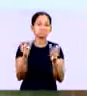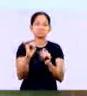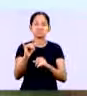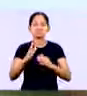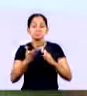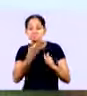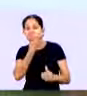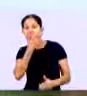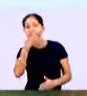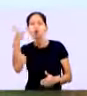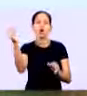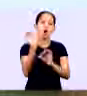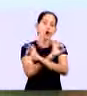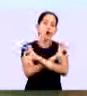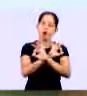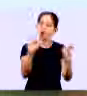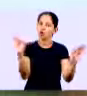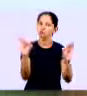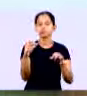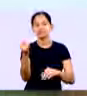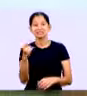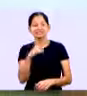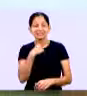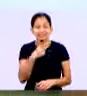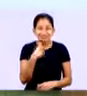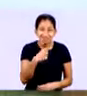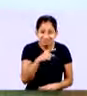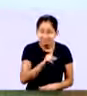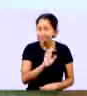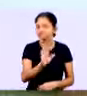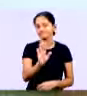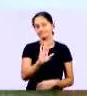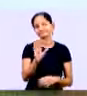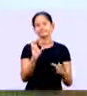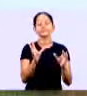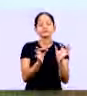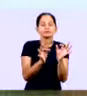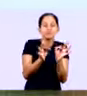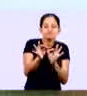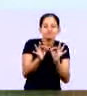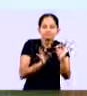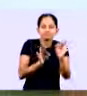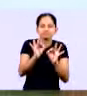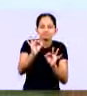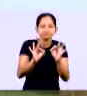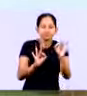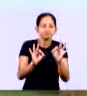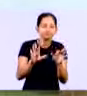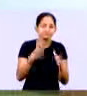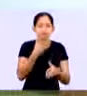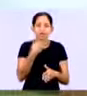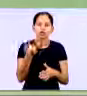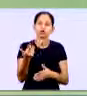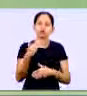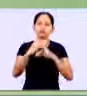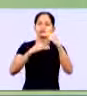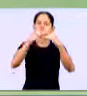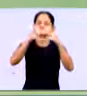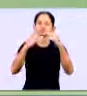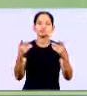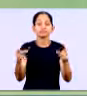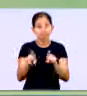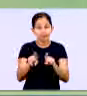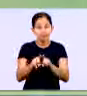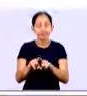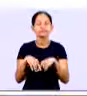melhor, ótimo. Agora, se não estiver, eu tenho que fazer correções para que ele fique dentro do padrão que eu estabeleci, tá? Então, é importante que se